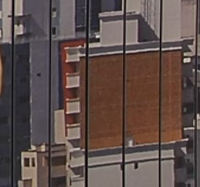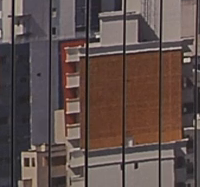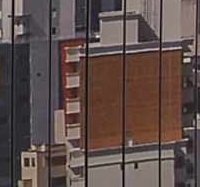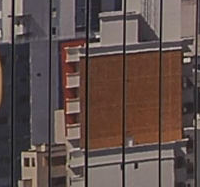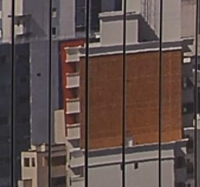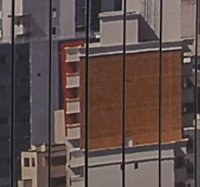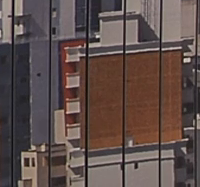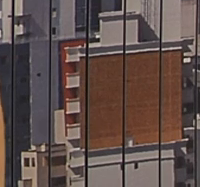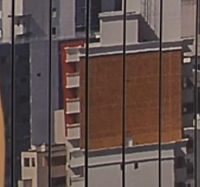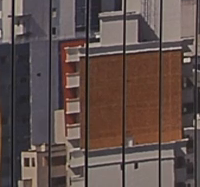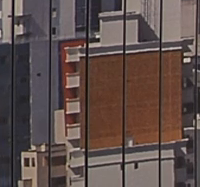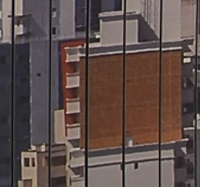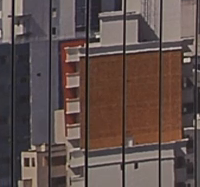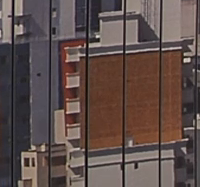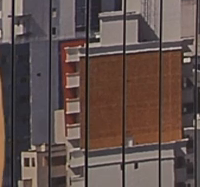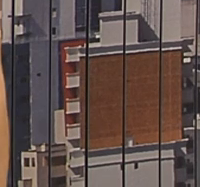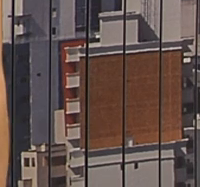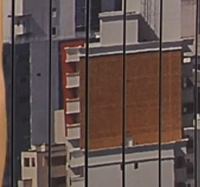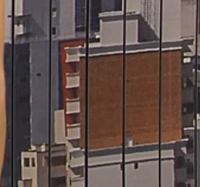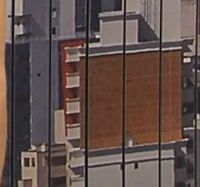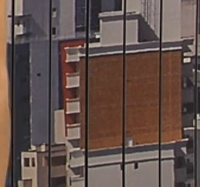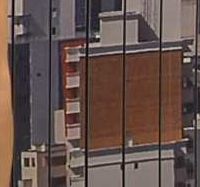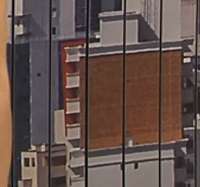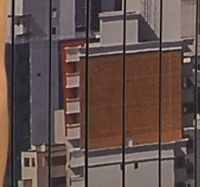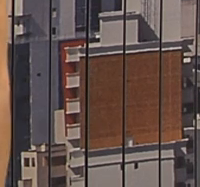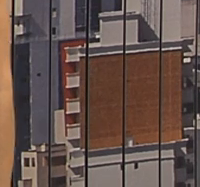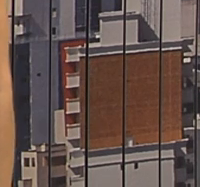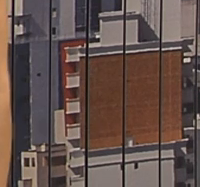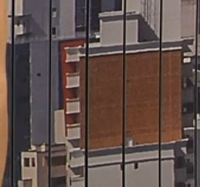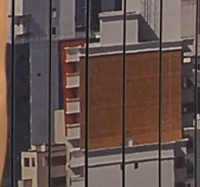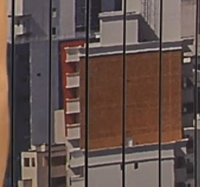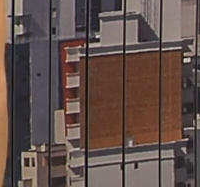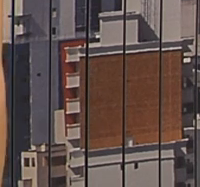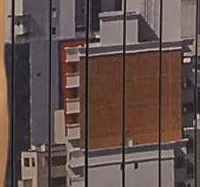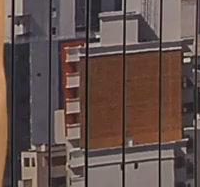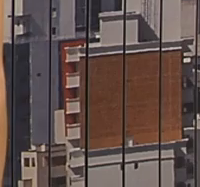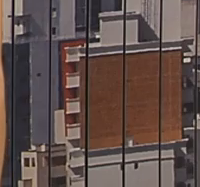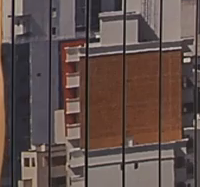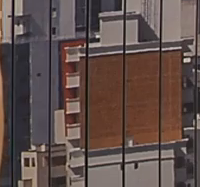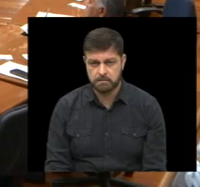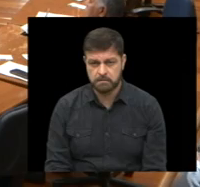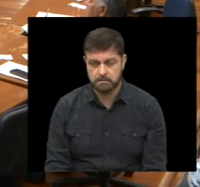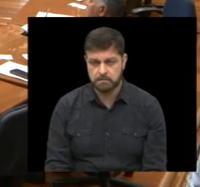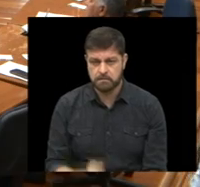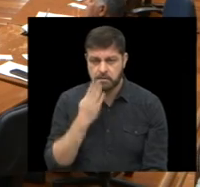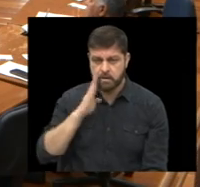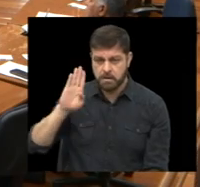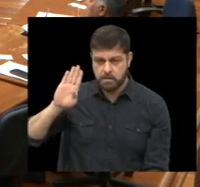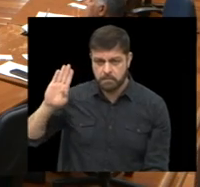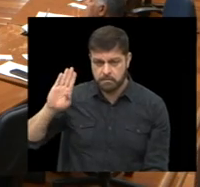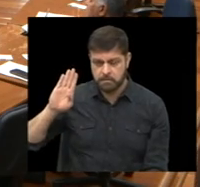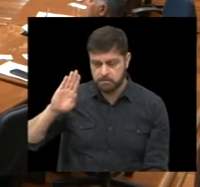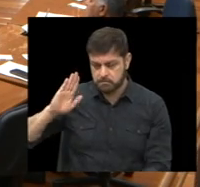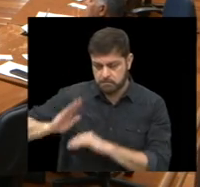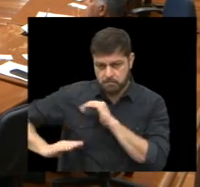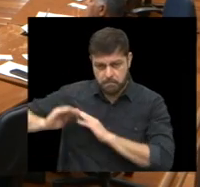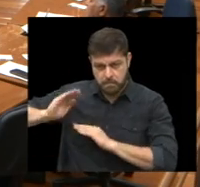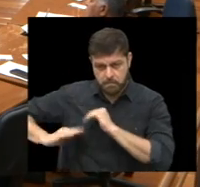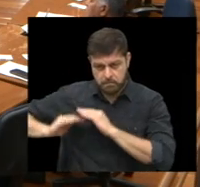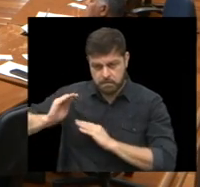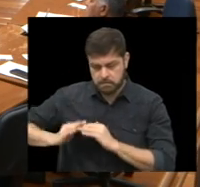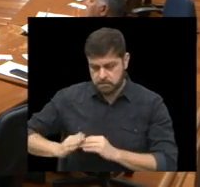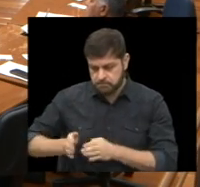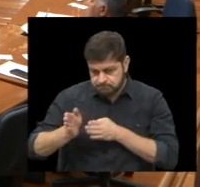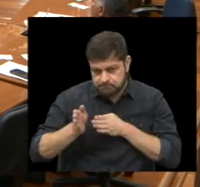9h30, hoje um pouco mais cedo, vamos aos destaques desta segunda edição do Jornal Câmara Notícia. 18ª reunião ordinária